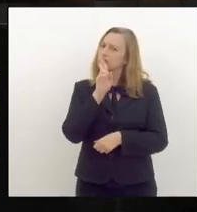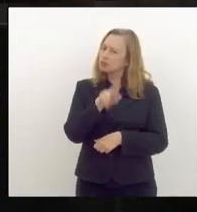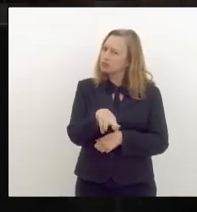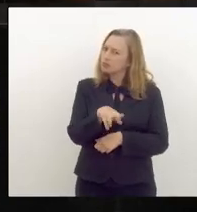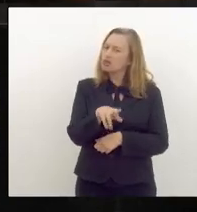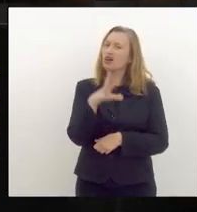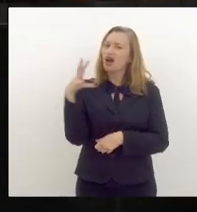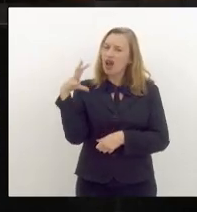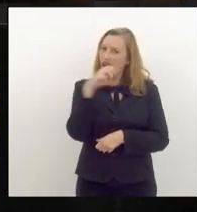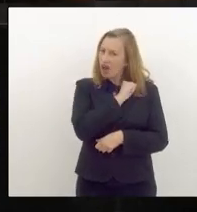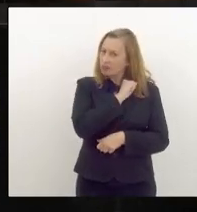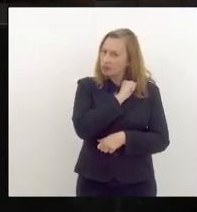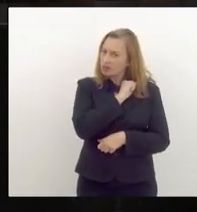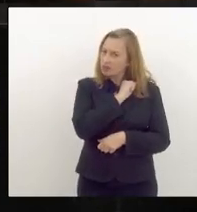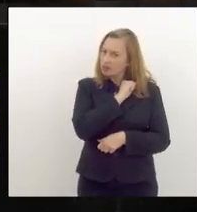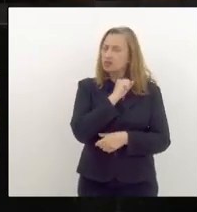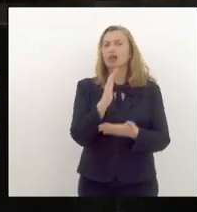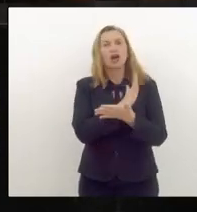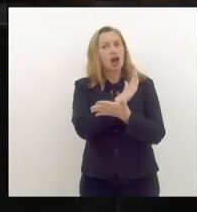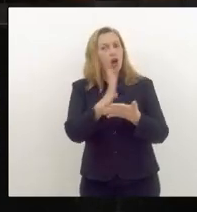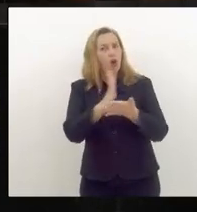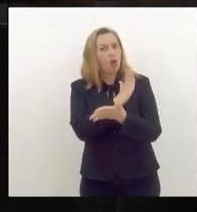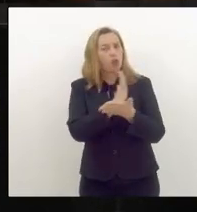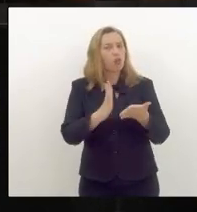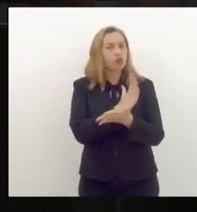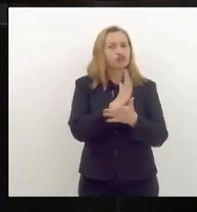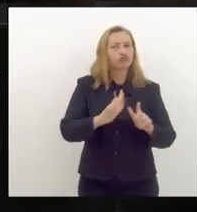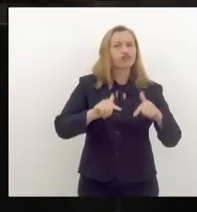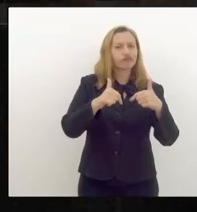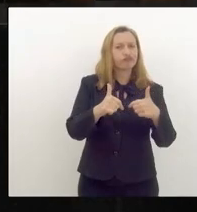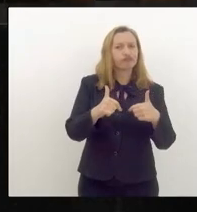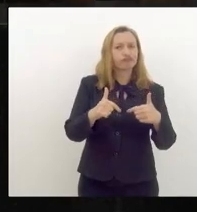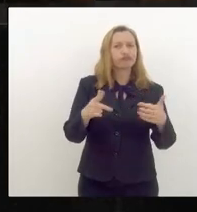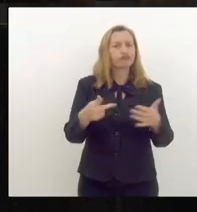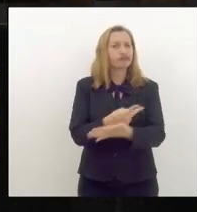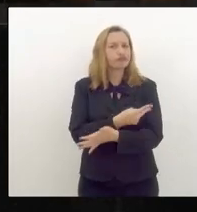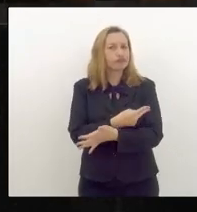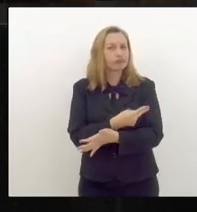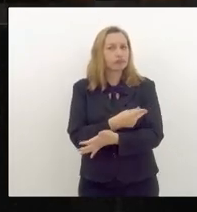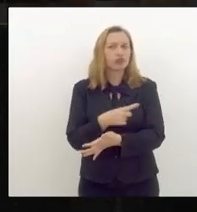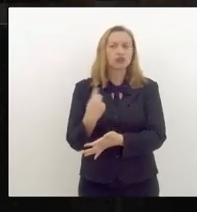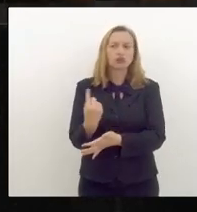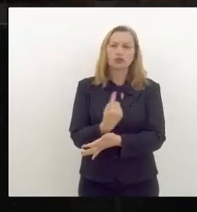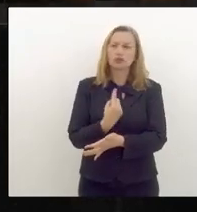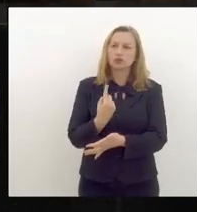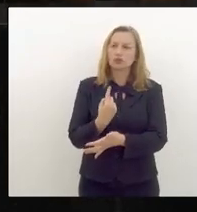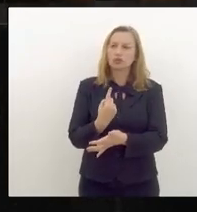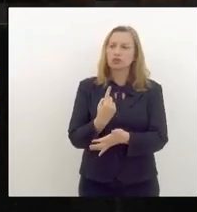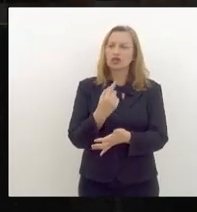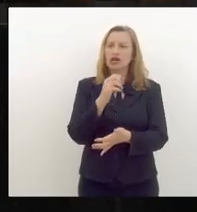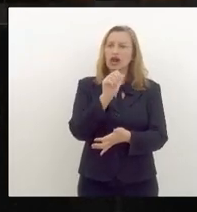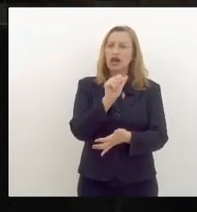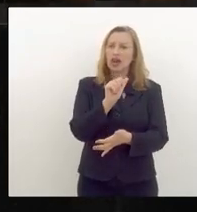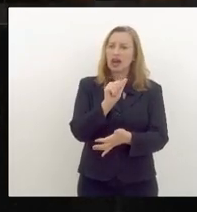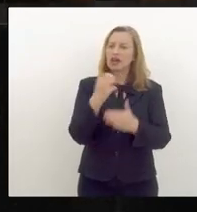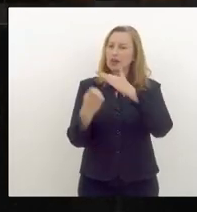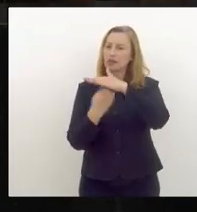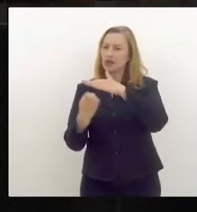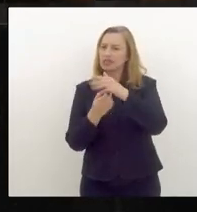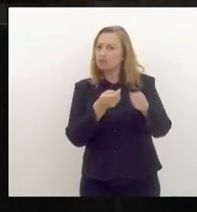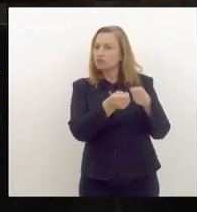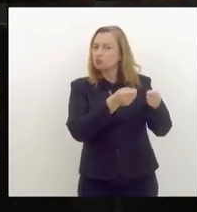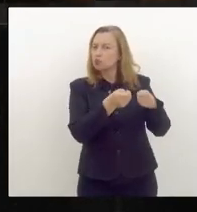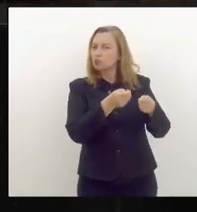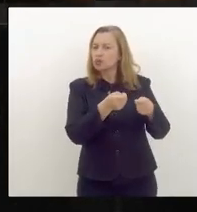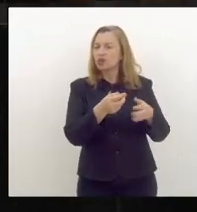imediata algumas atitudes que tem sido tomadas por nossas agências reguladoras quero